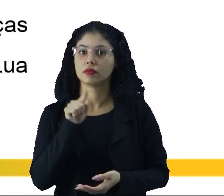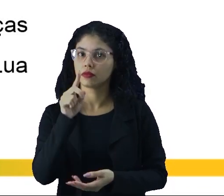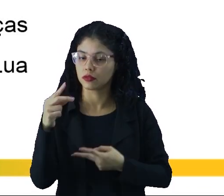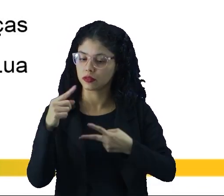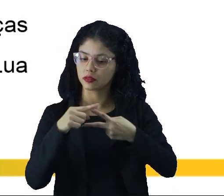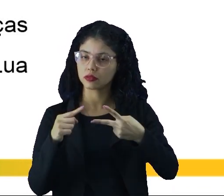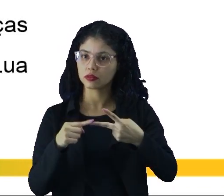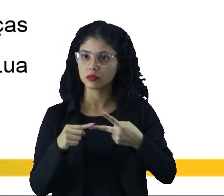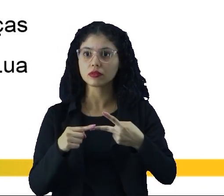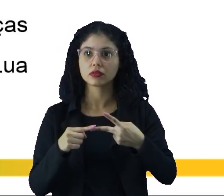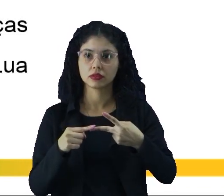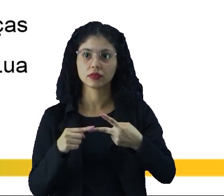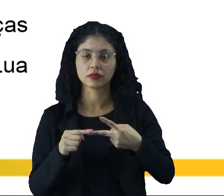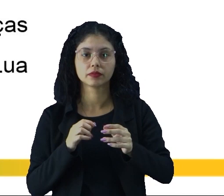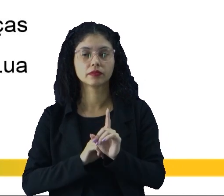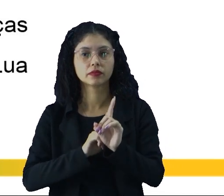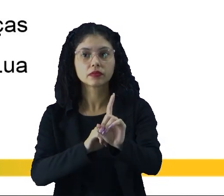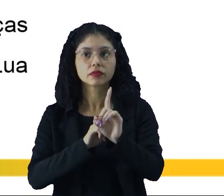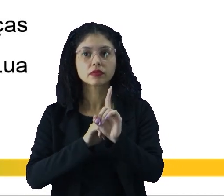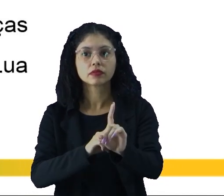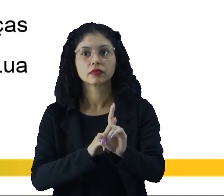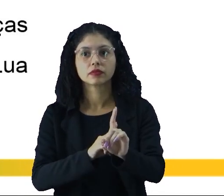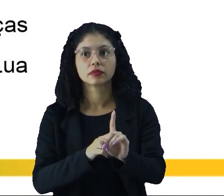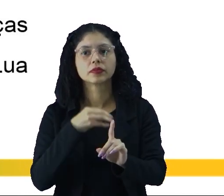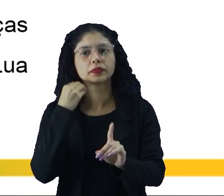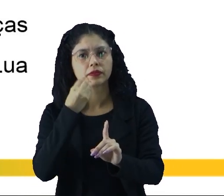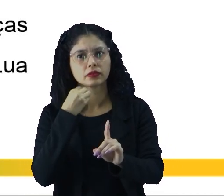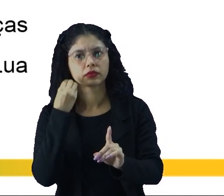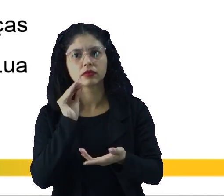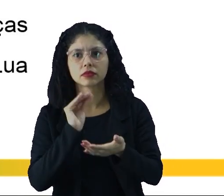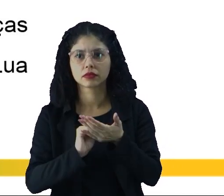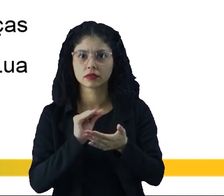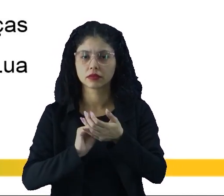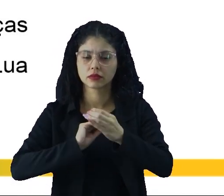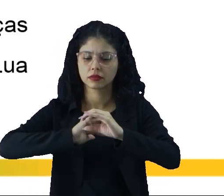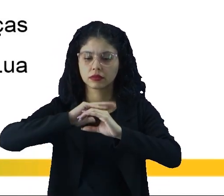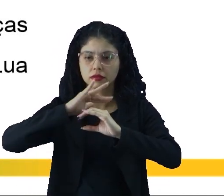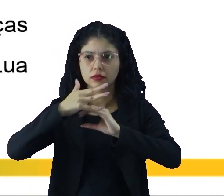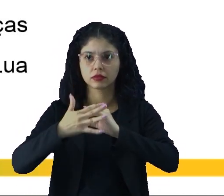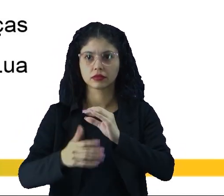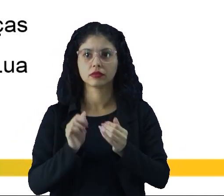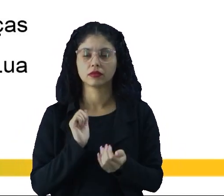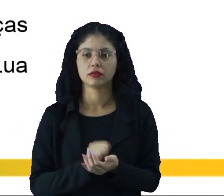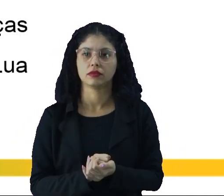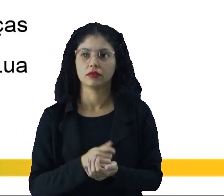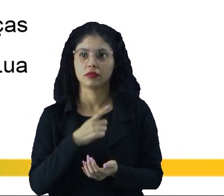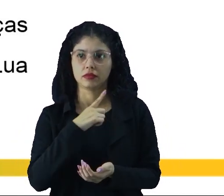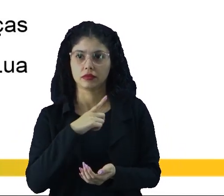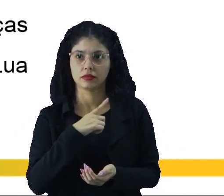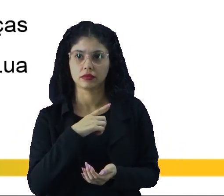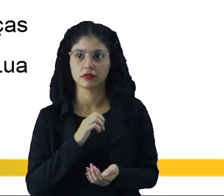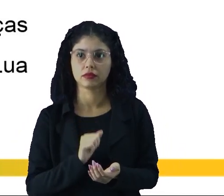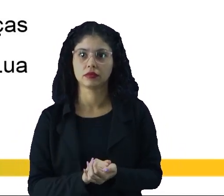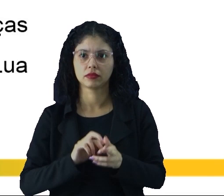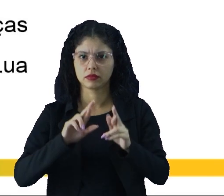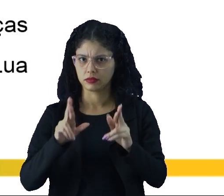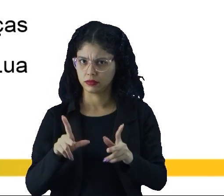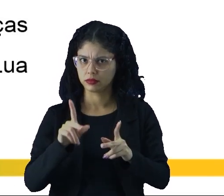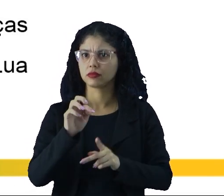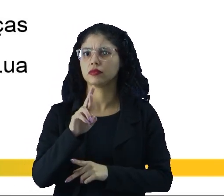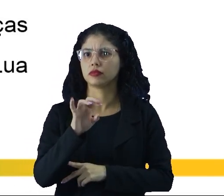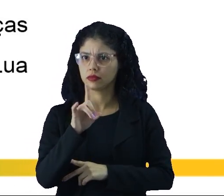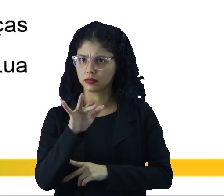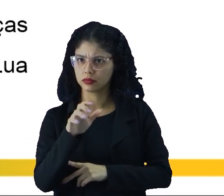Eles e os astronautas que o seguiram experimentaram a ausência de atmosfera e estavam sujeitos às